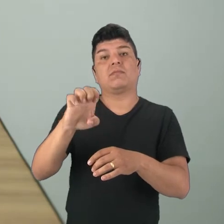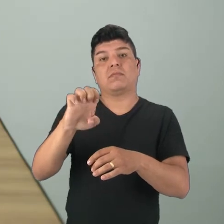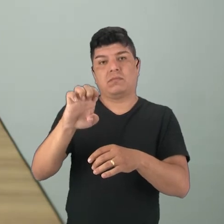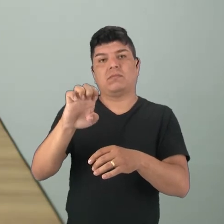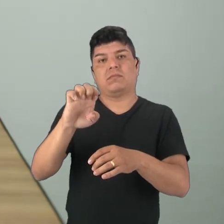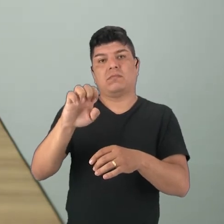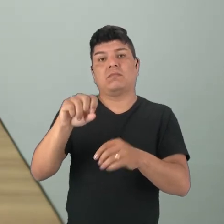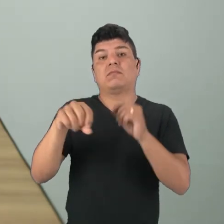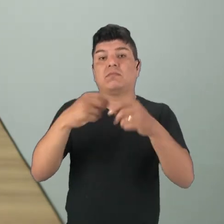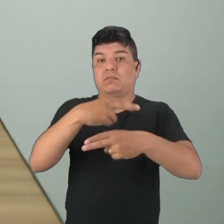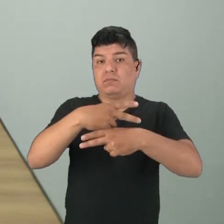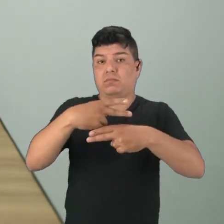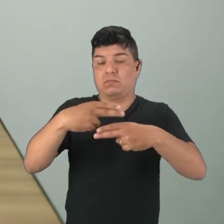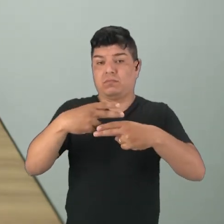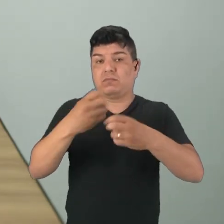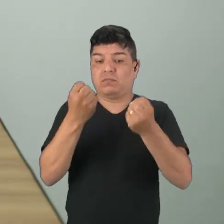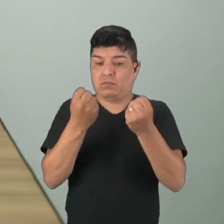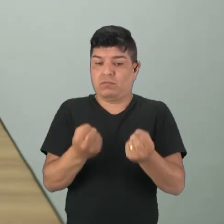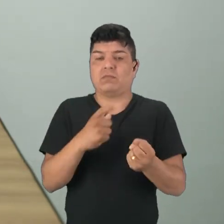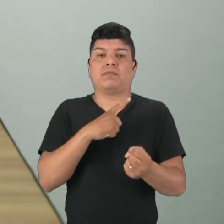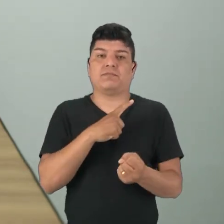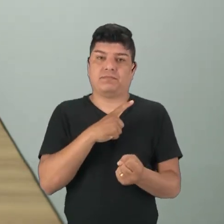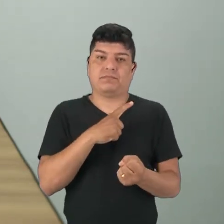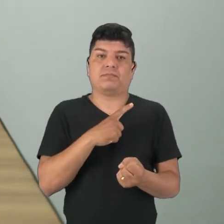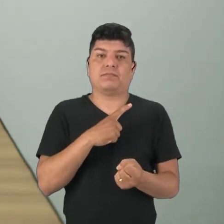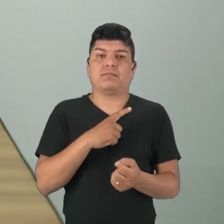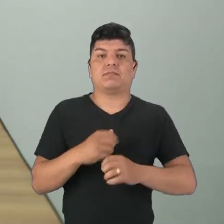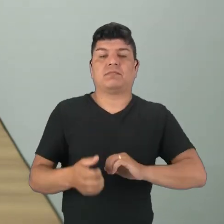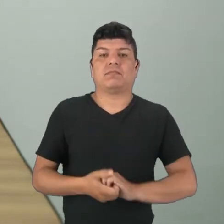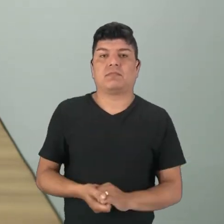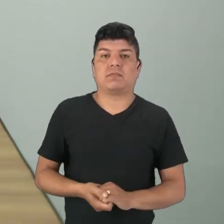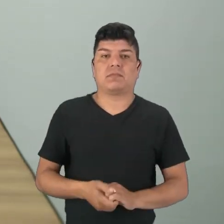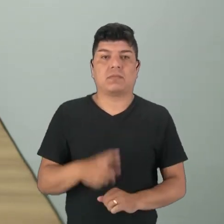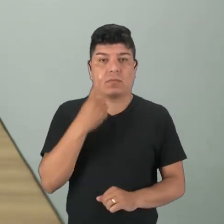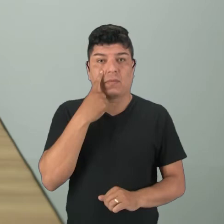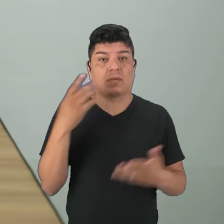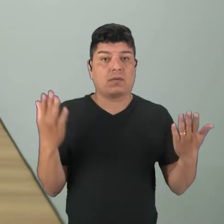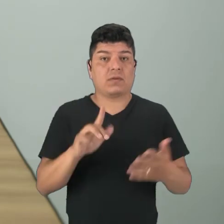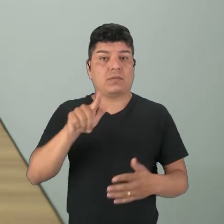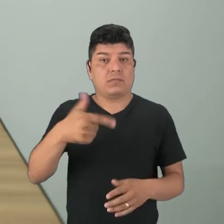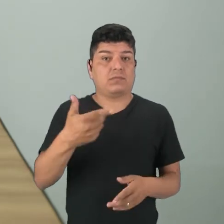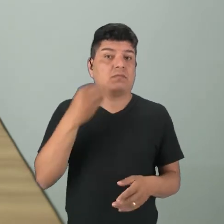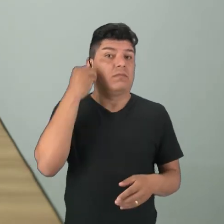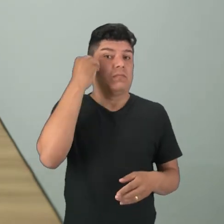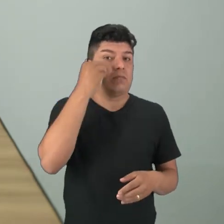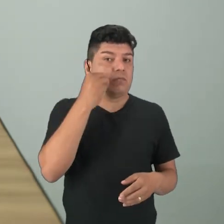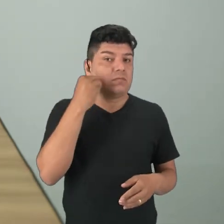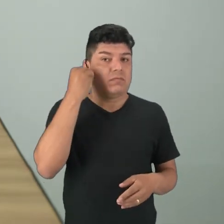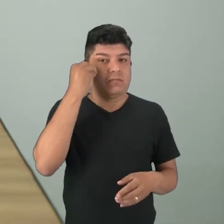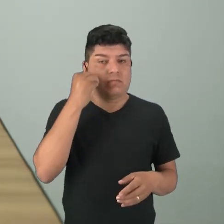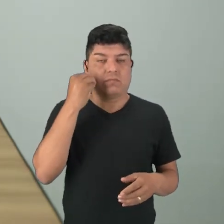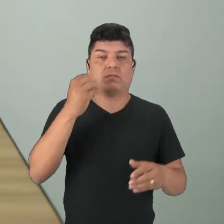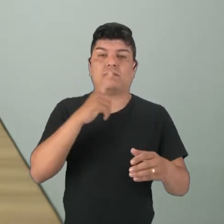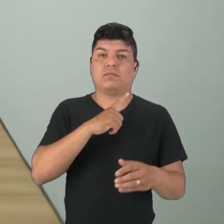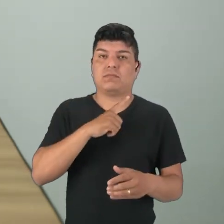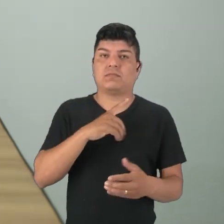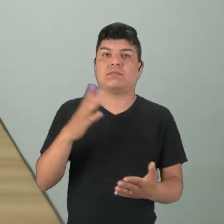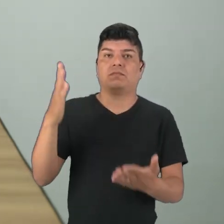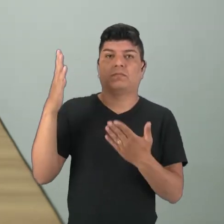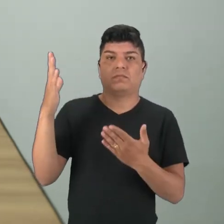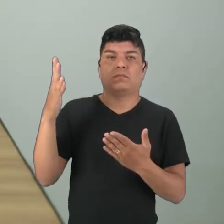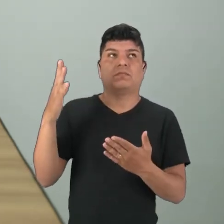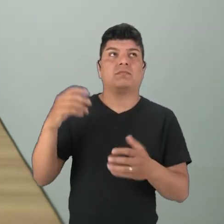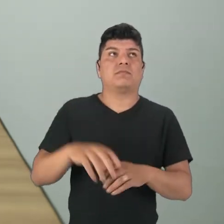esse produto, esse material tem. Observe aqui uma outra experiência que nós vamos fazer de densidade. Nós temos aqui